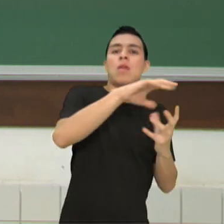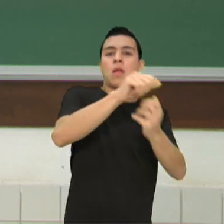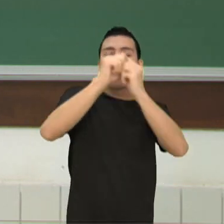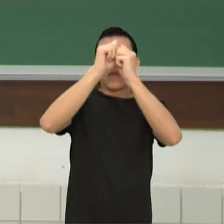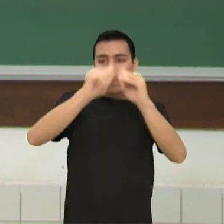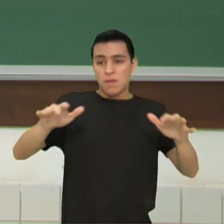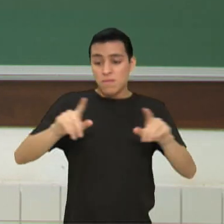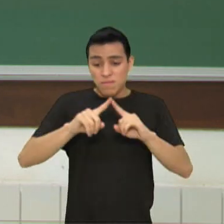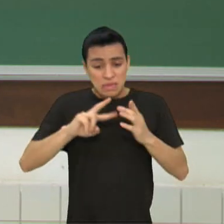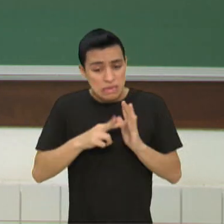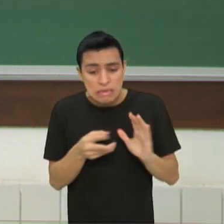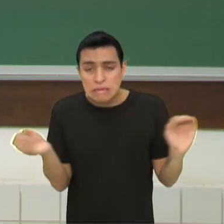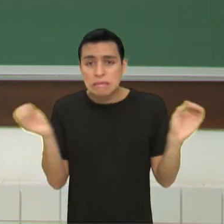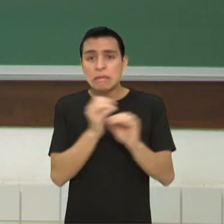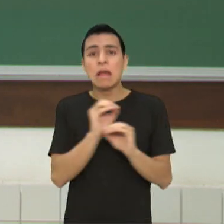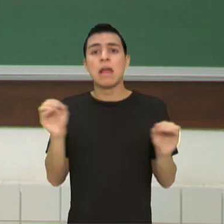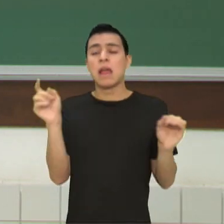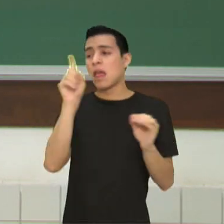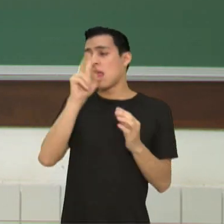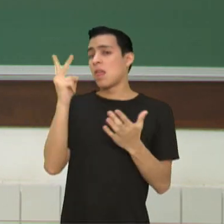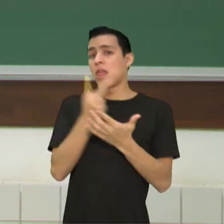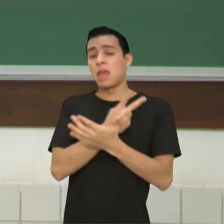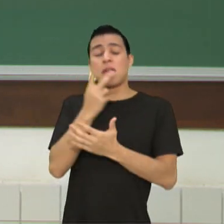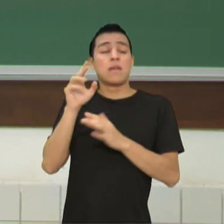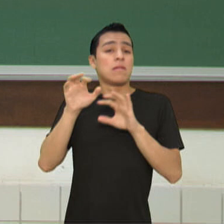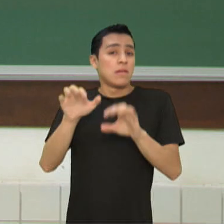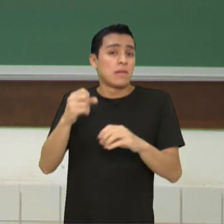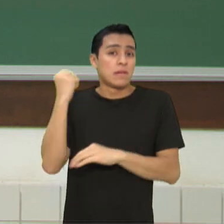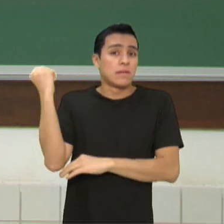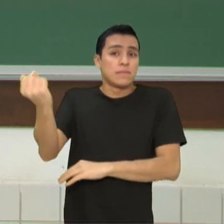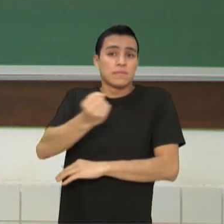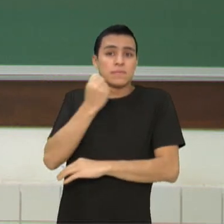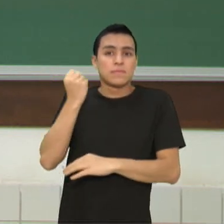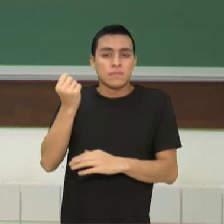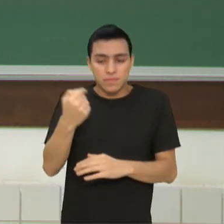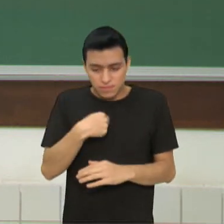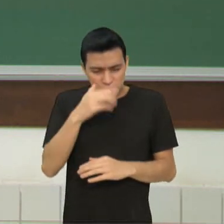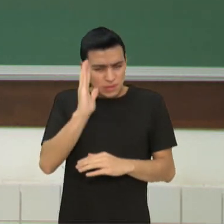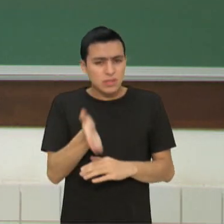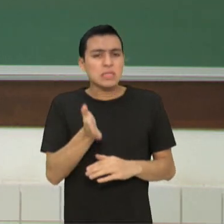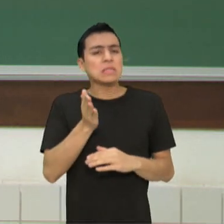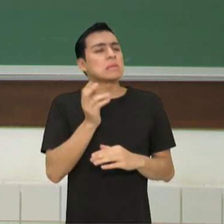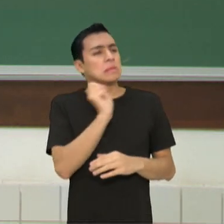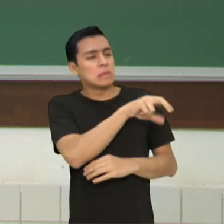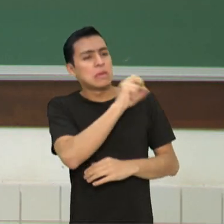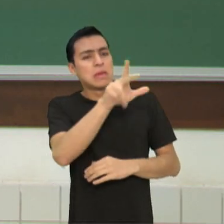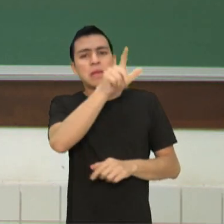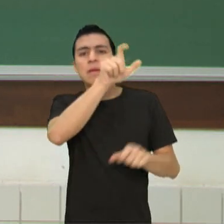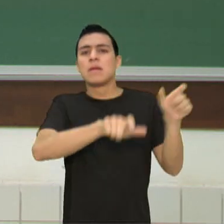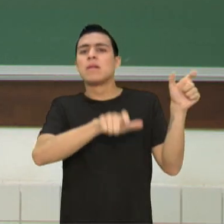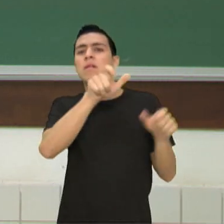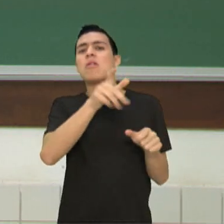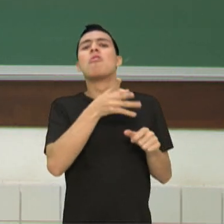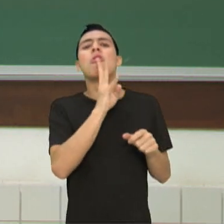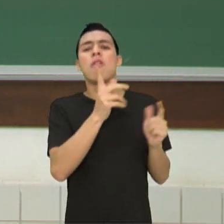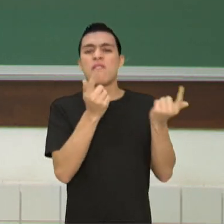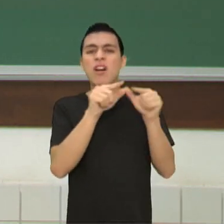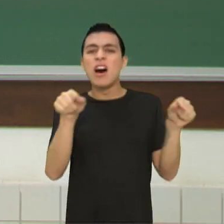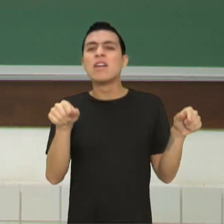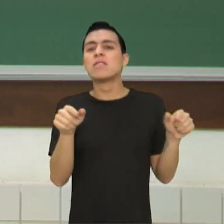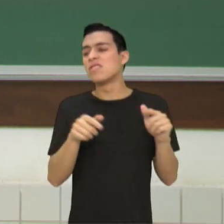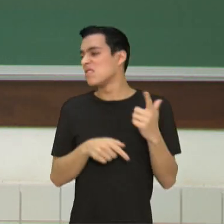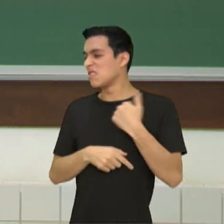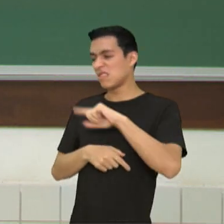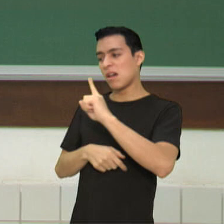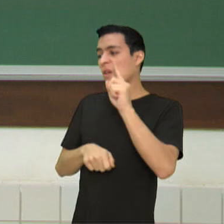sentido algum, gente. É um erro muito grave fazer isso. E eu já ouvi, conhecidos meus, essa frase.